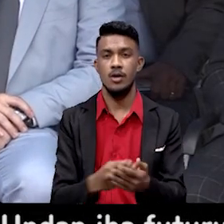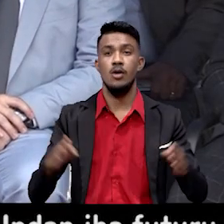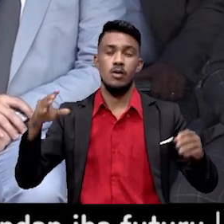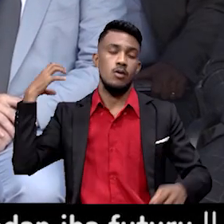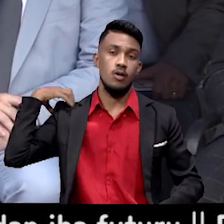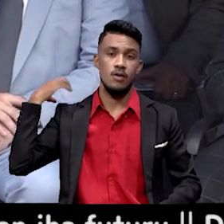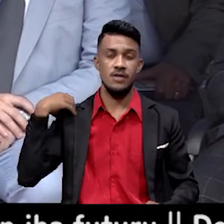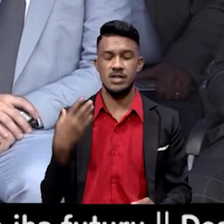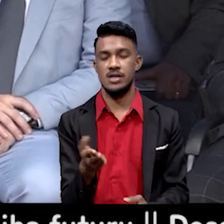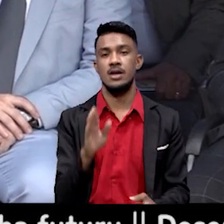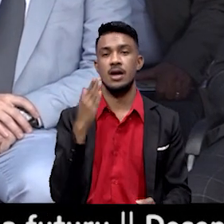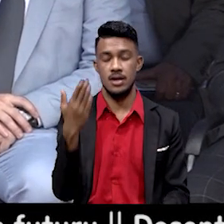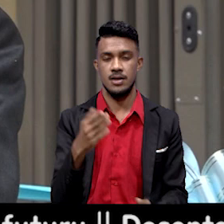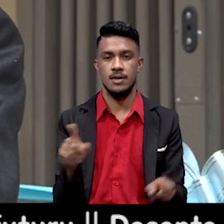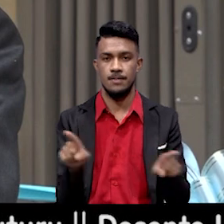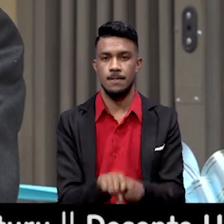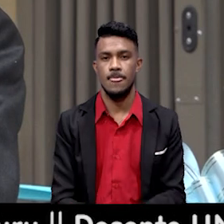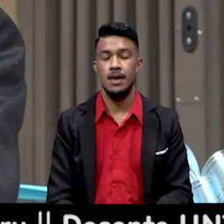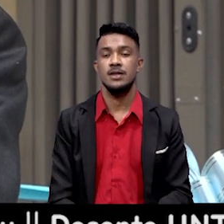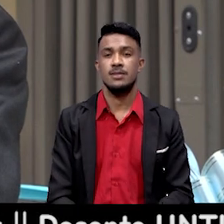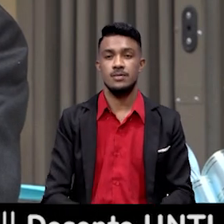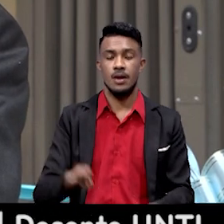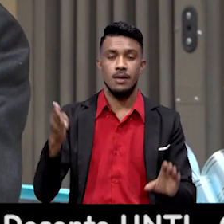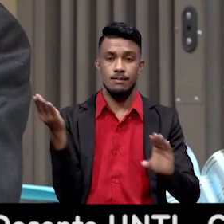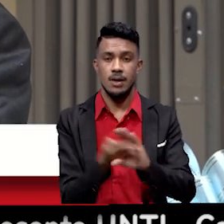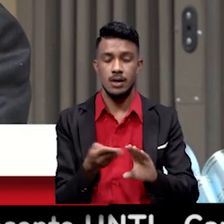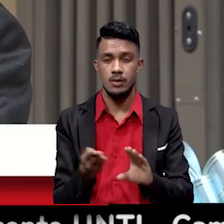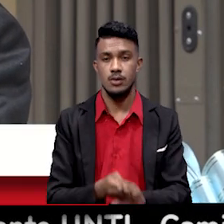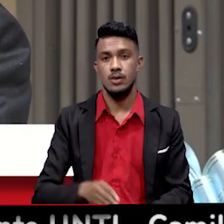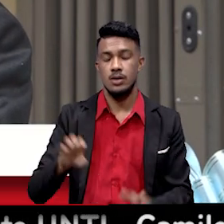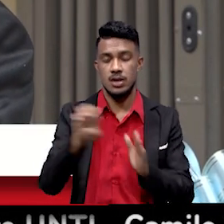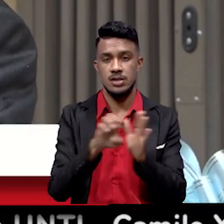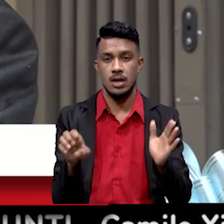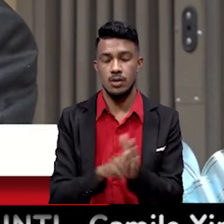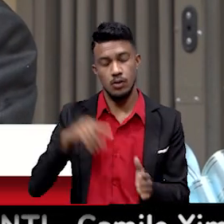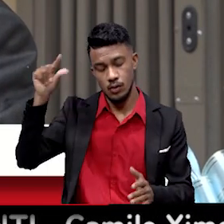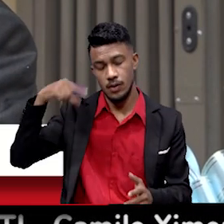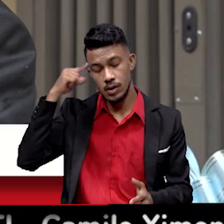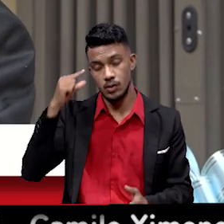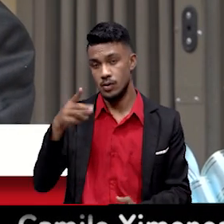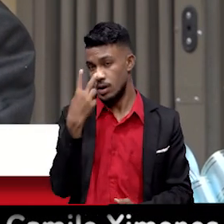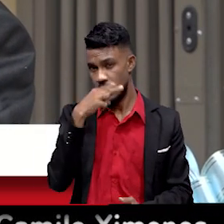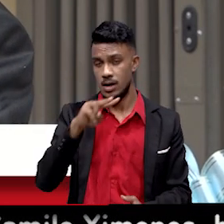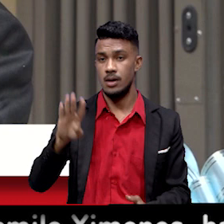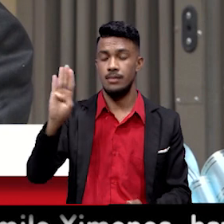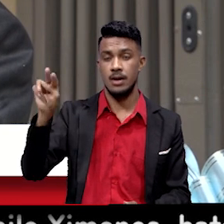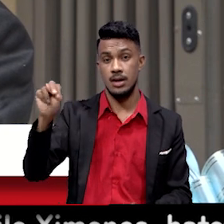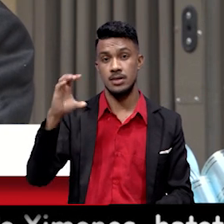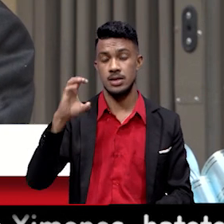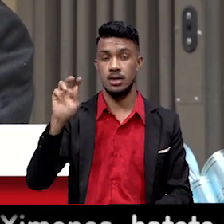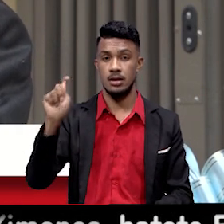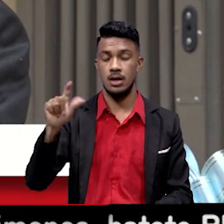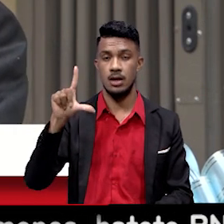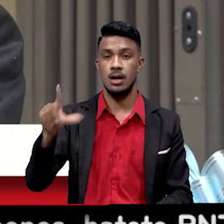Banco BNCTL, nessa Banco Estado, kata governo se continua tamatang pa BNCTL atau halau ni papel dia